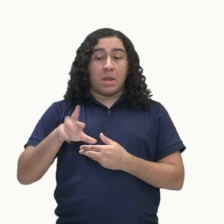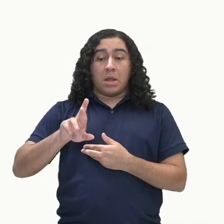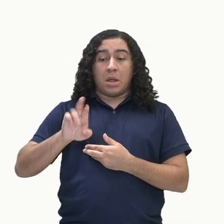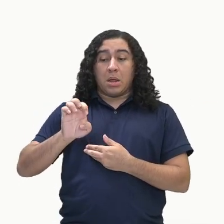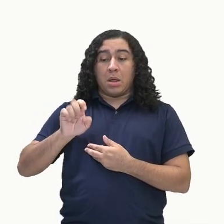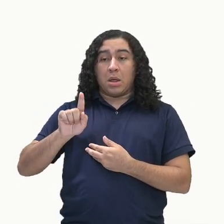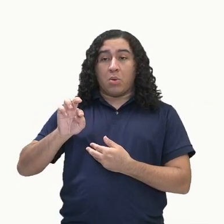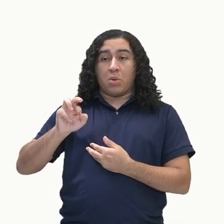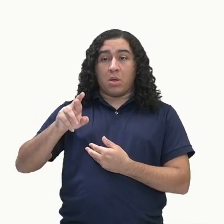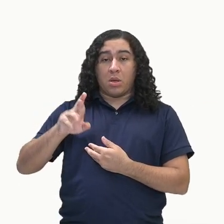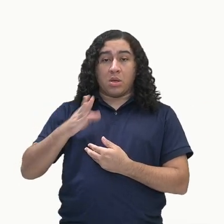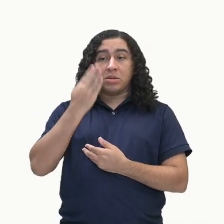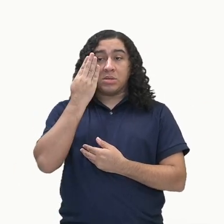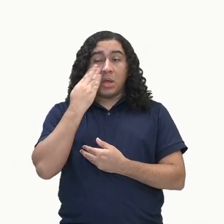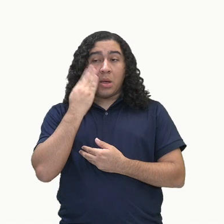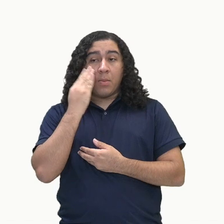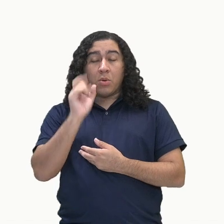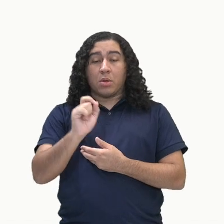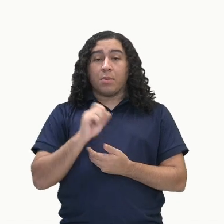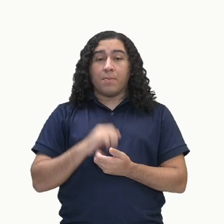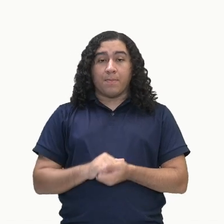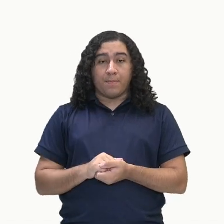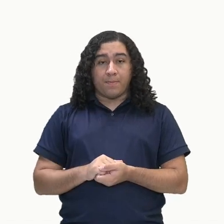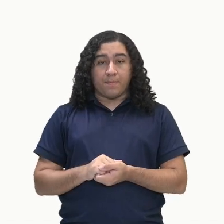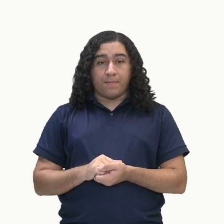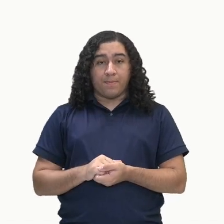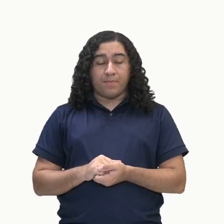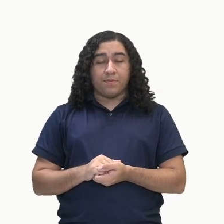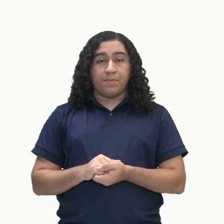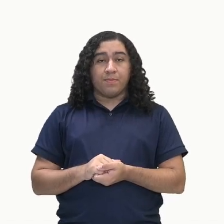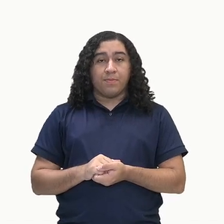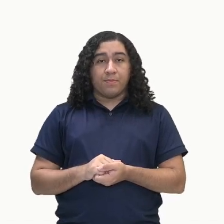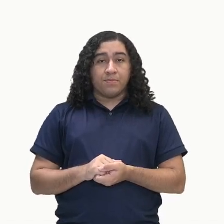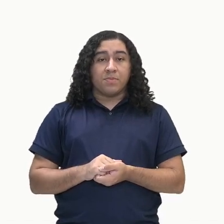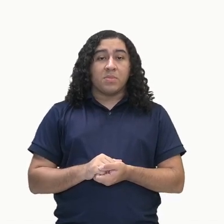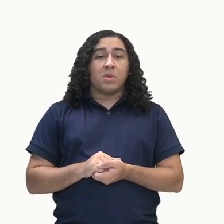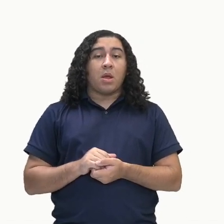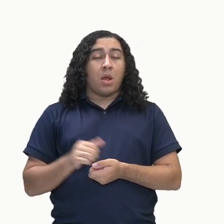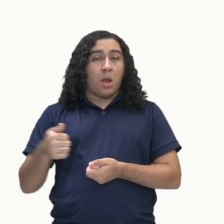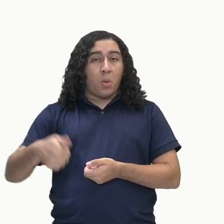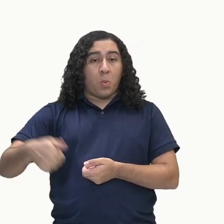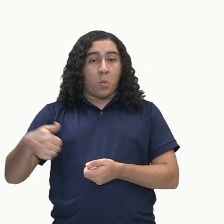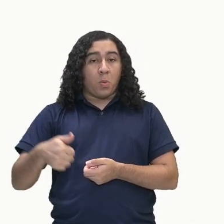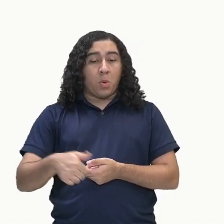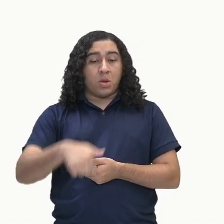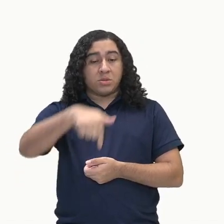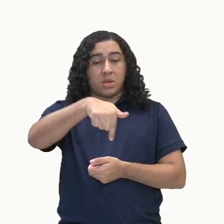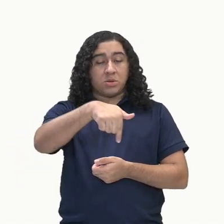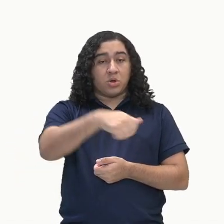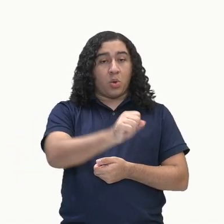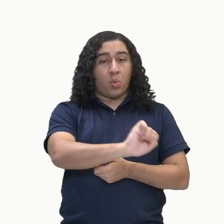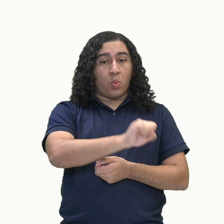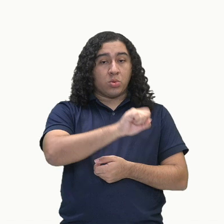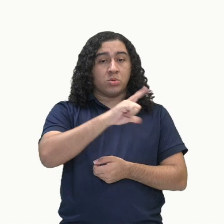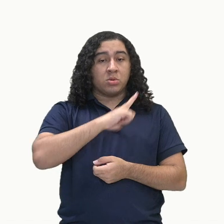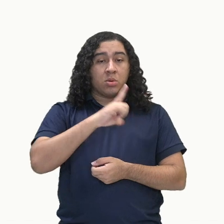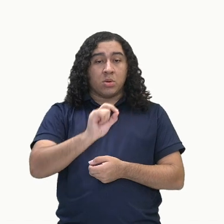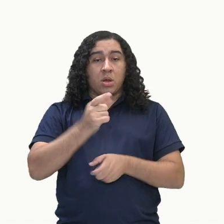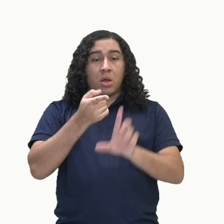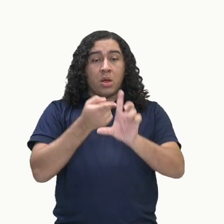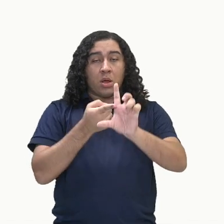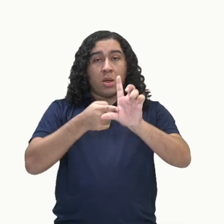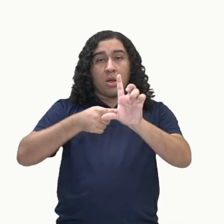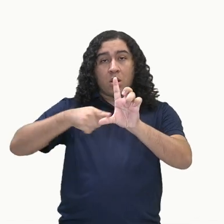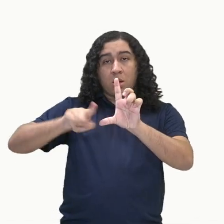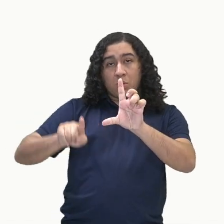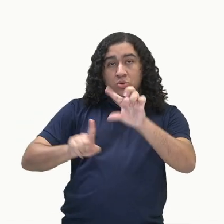regulares? Sabendo que as figuras 1, 7 e 8 possuem